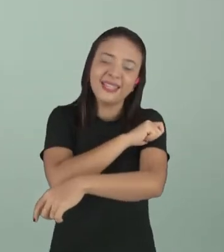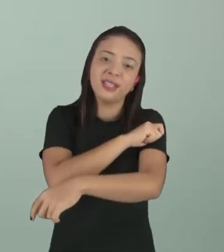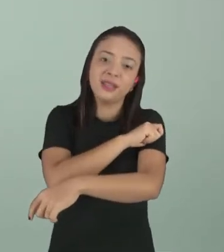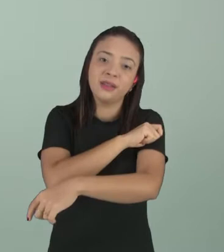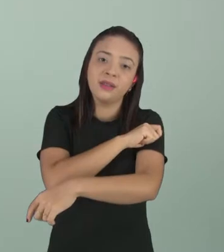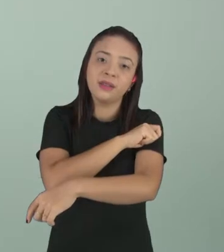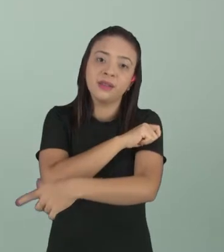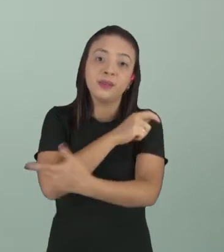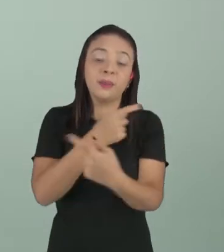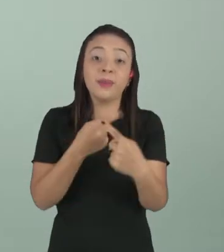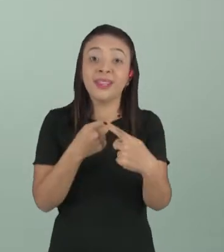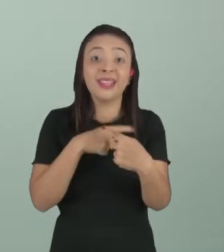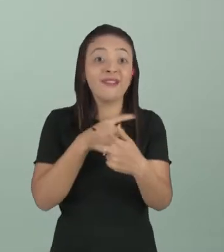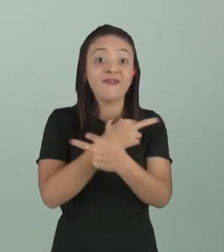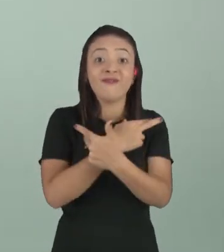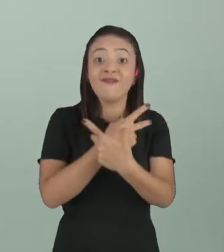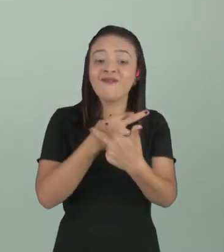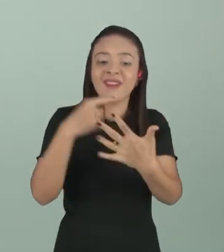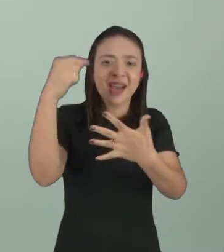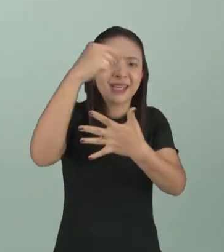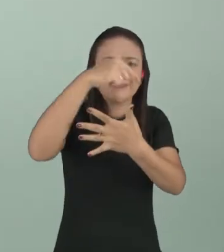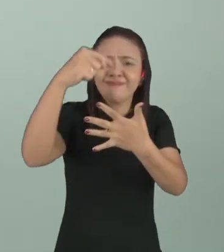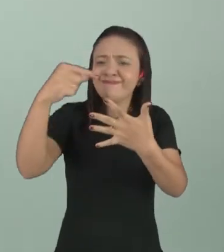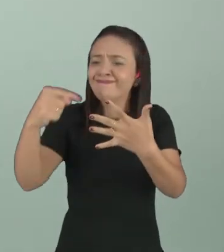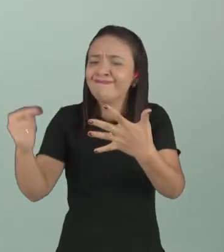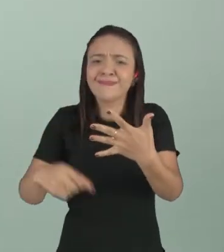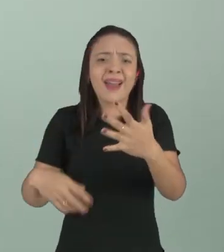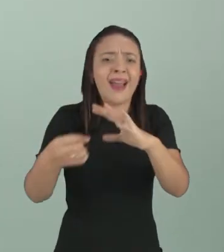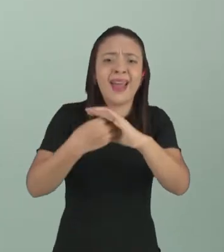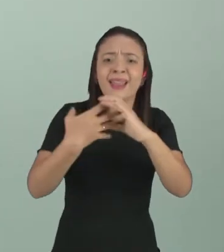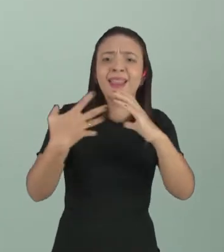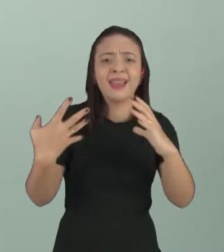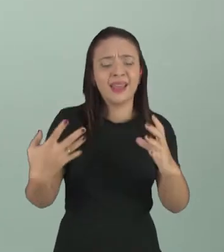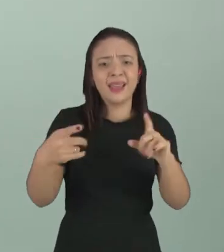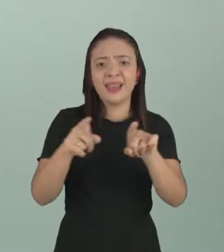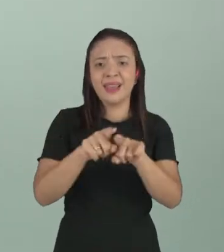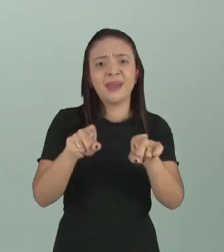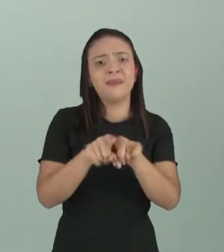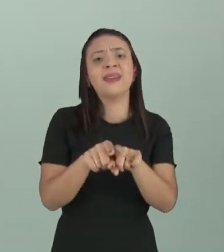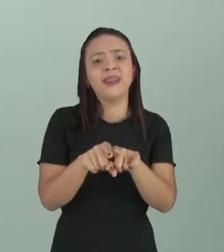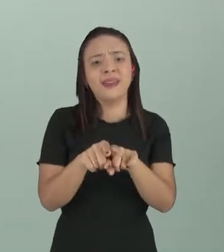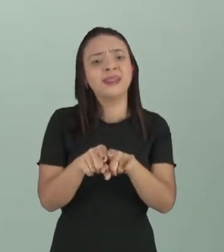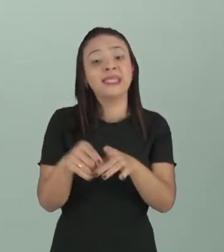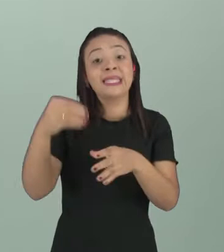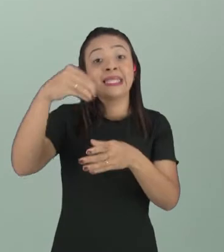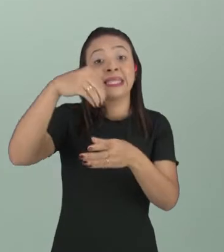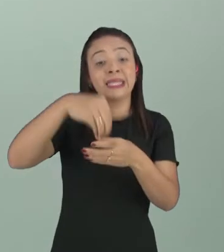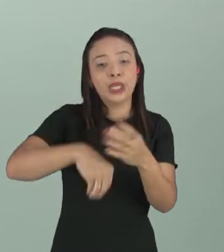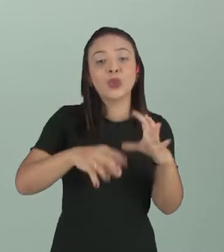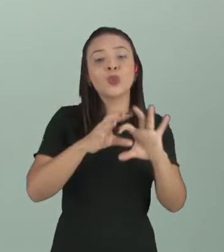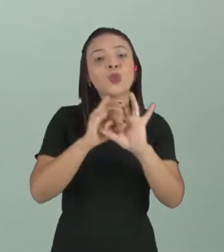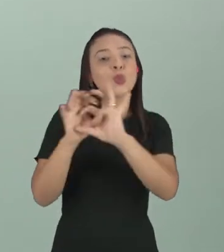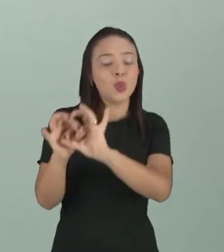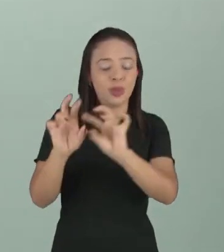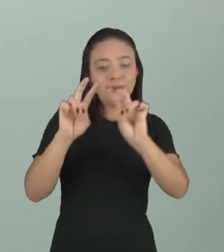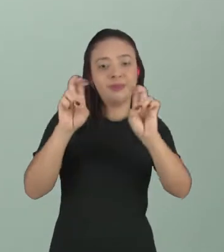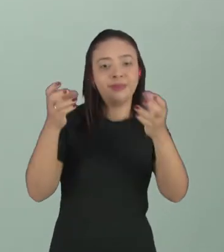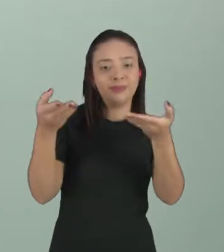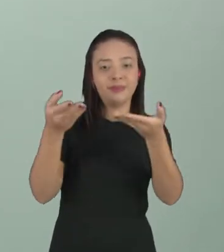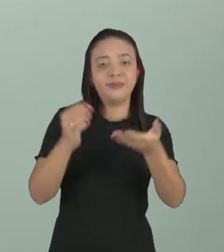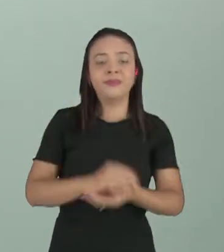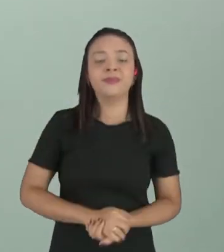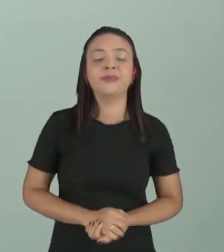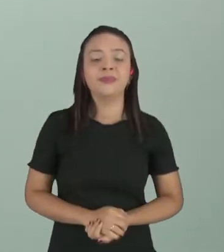suas peculiaridades, ou seja, suas particularidades e o que abrange todo esse tema. Vamos aqui de